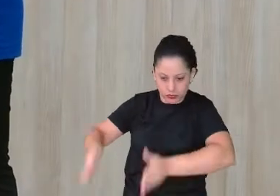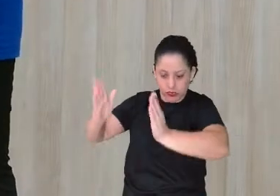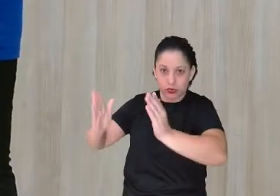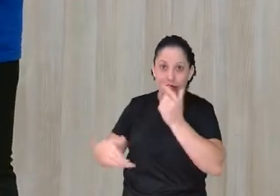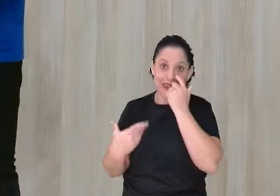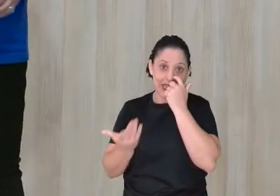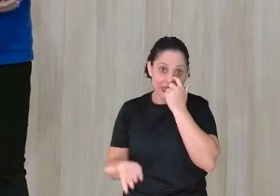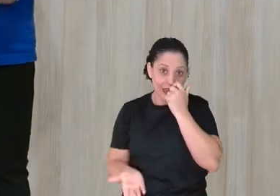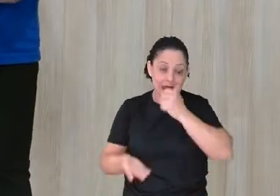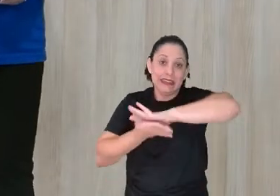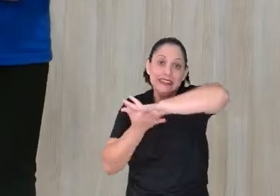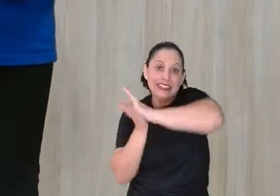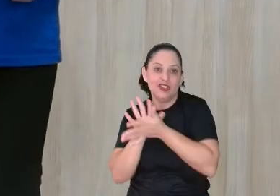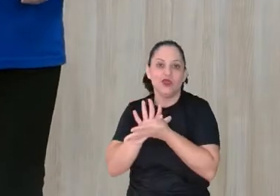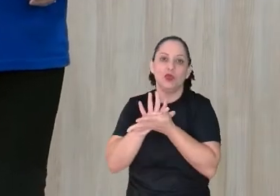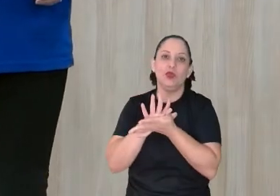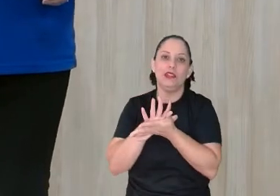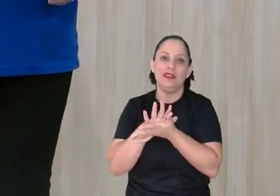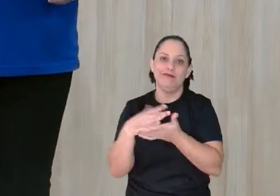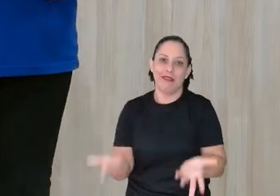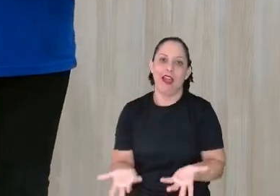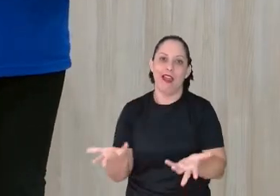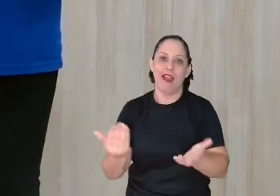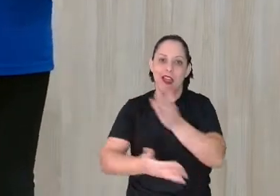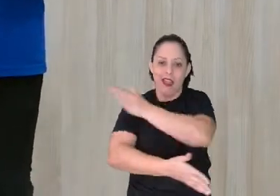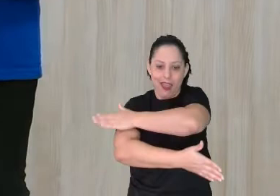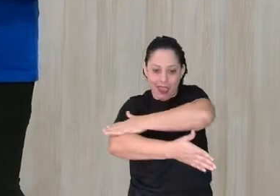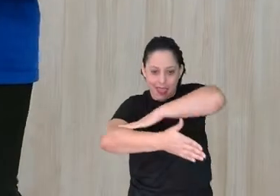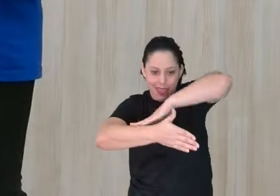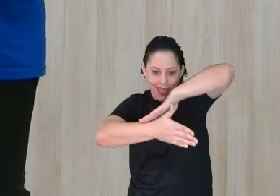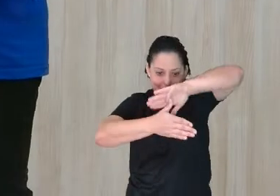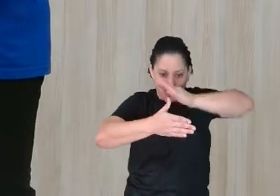sendo destruído esse ecossistema. Nós vimos